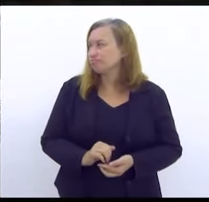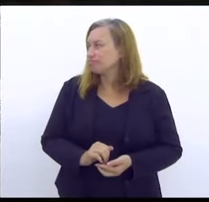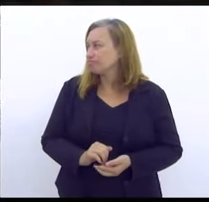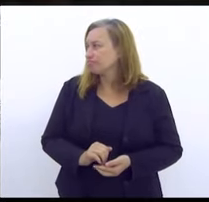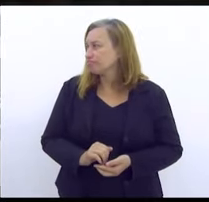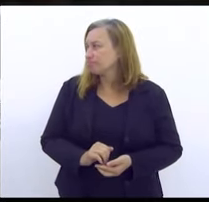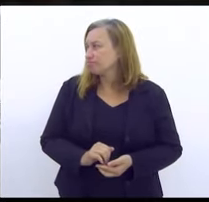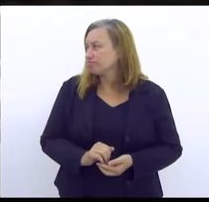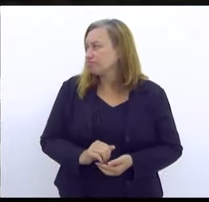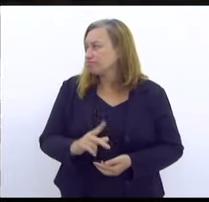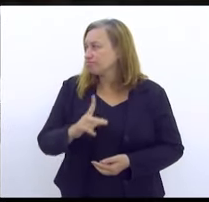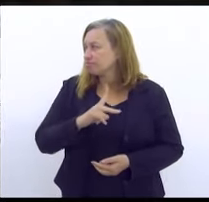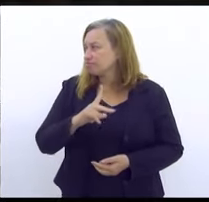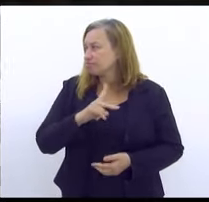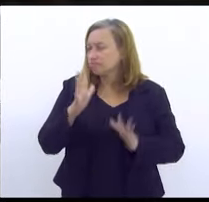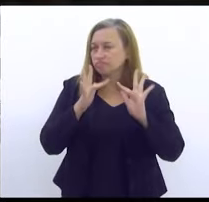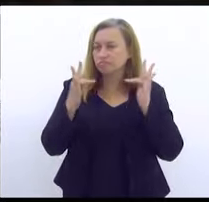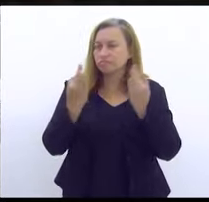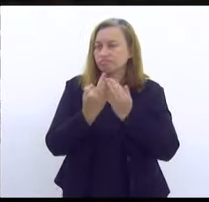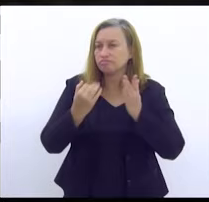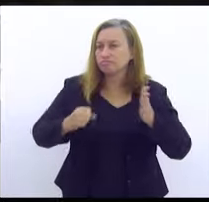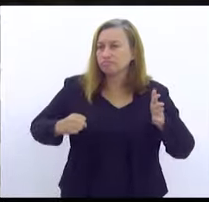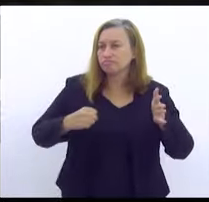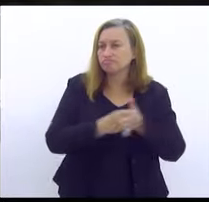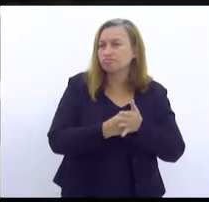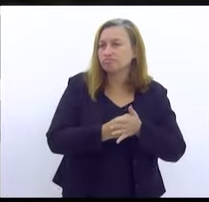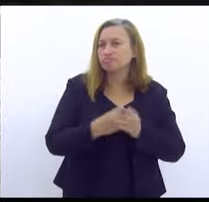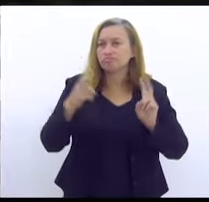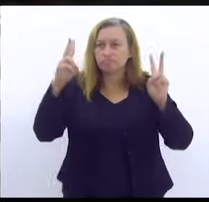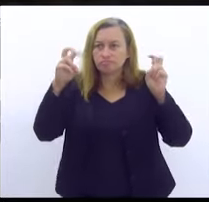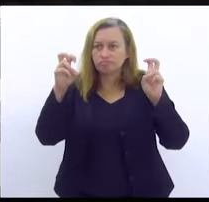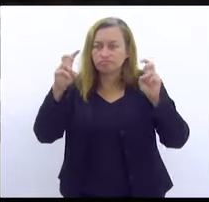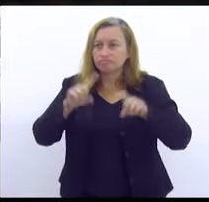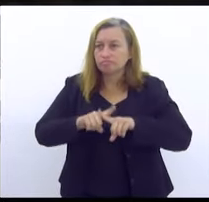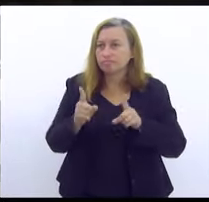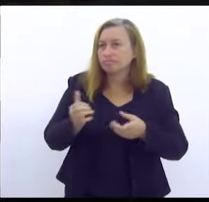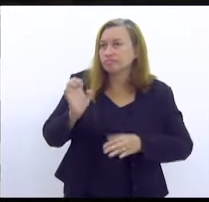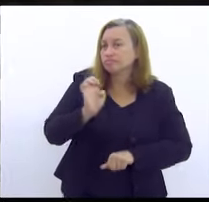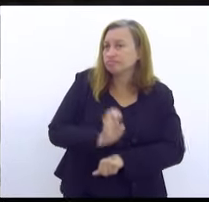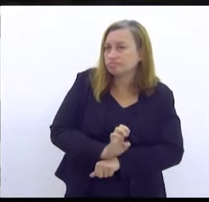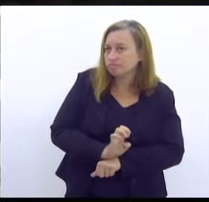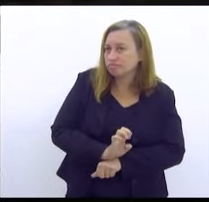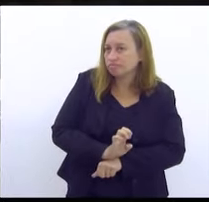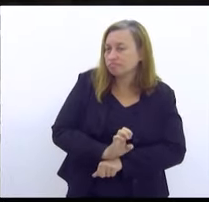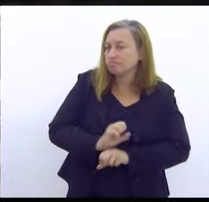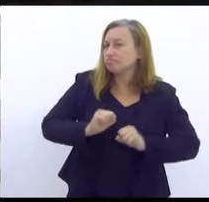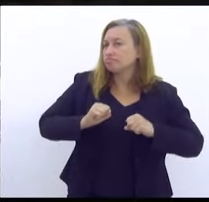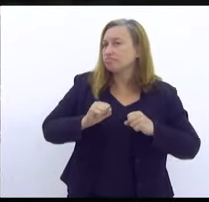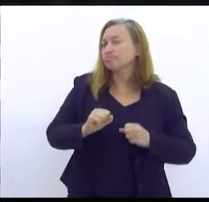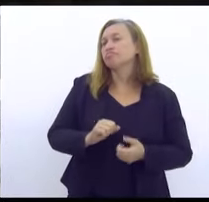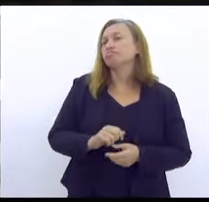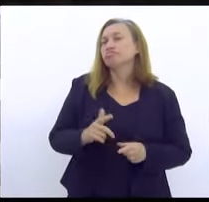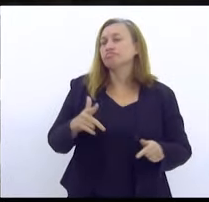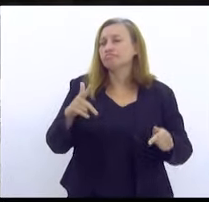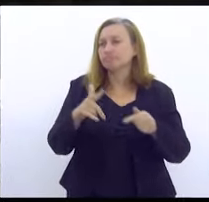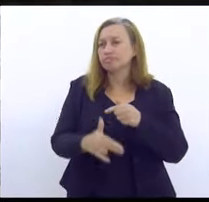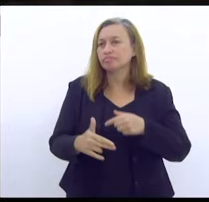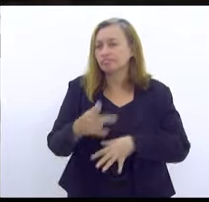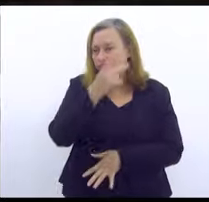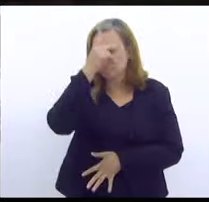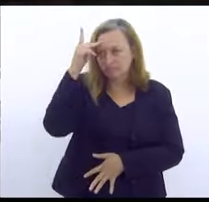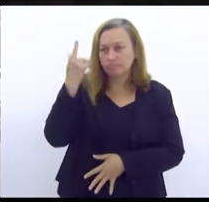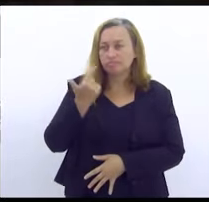dessa própria família que foi impactada diante de uma situação, mas é o Estado revitimizando essas pessoas quando não dá